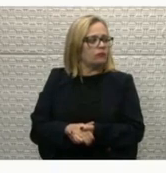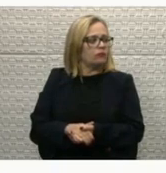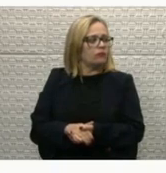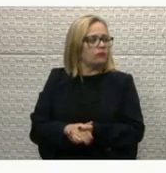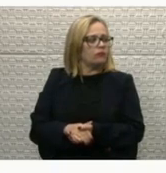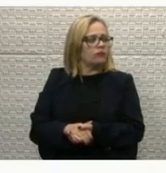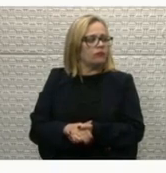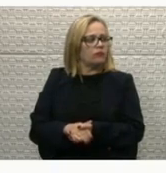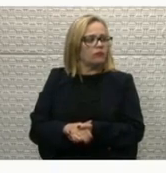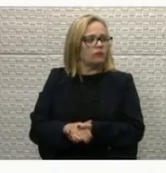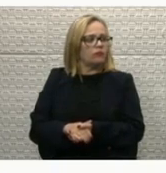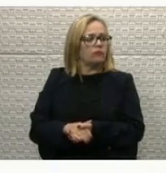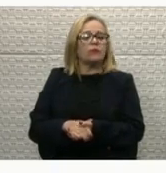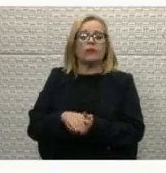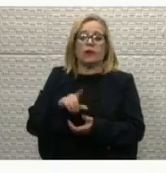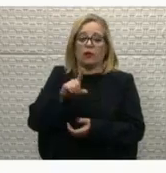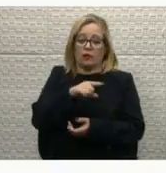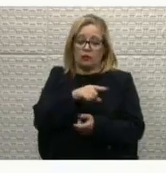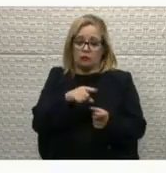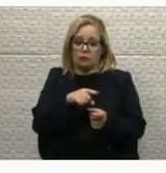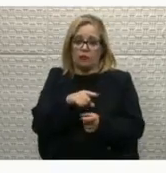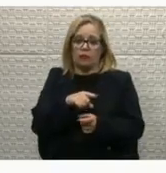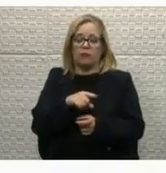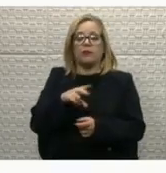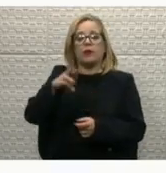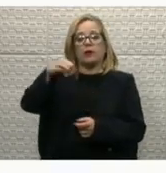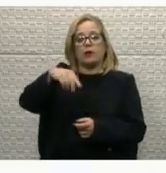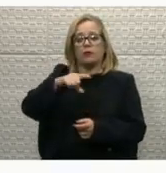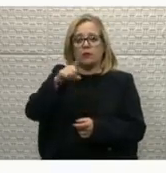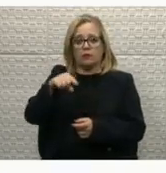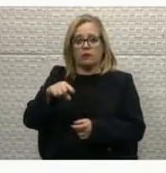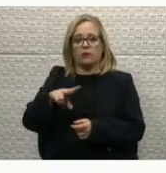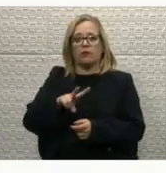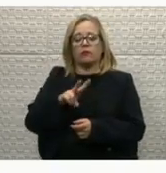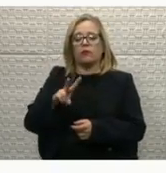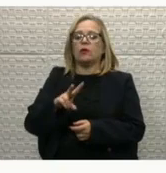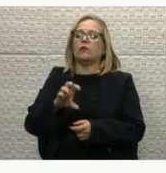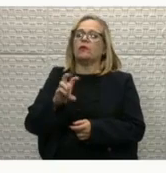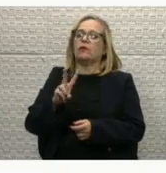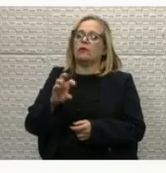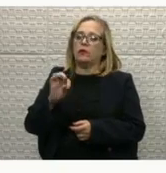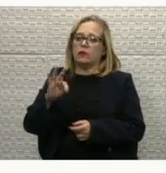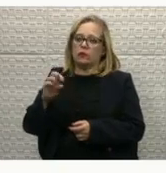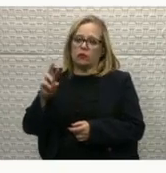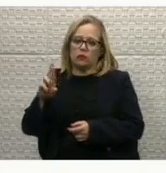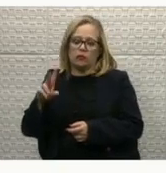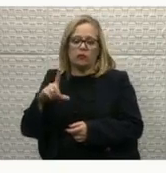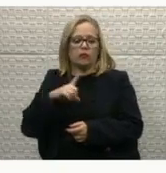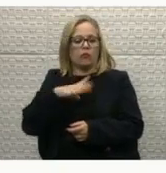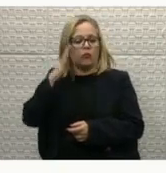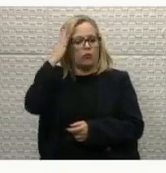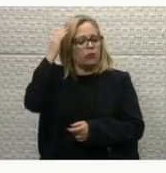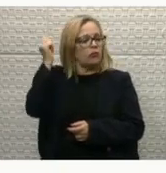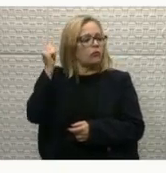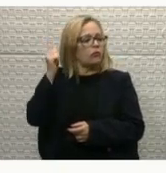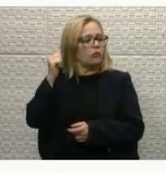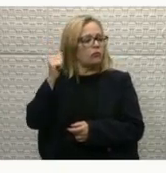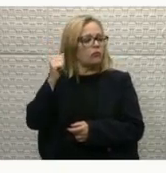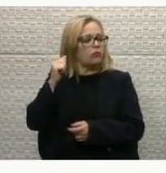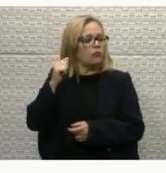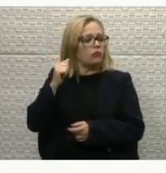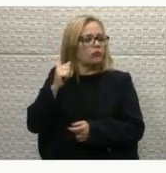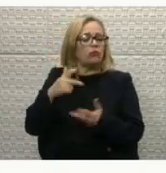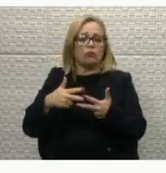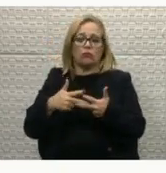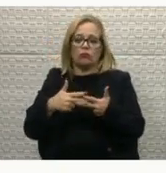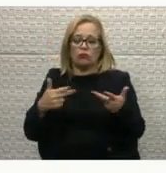I é uma matriz, V é um vetor que eu preciso determinar, o produto